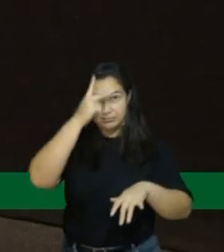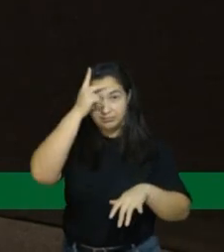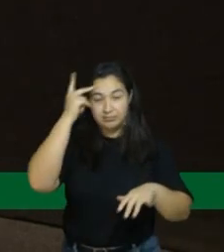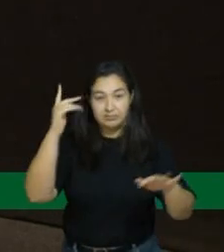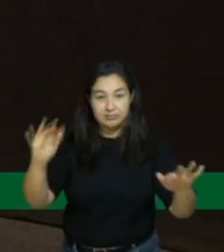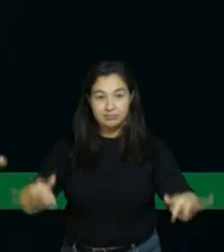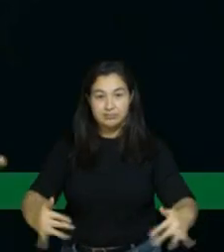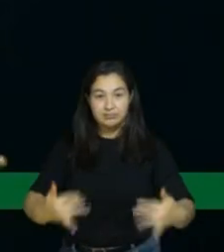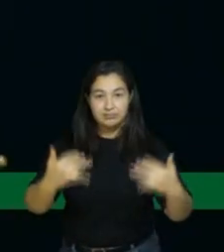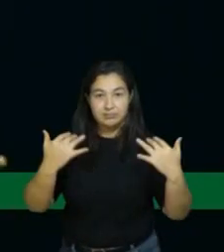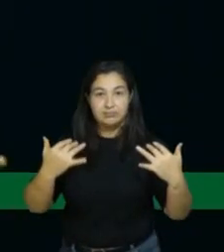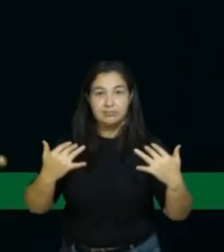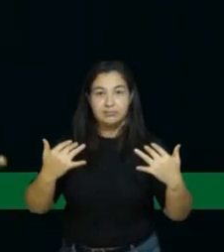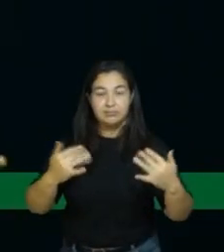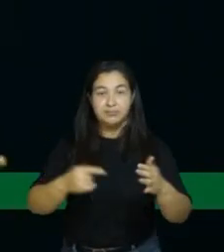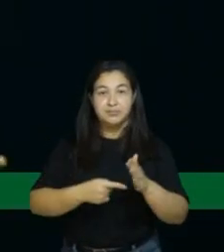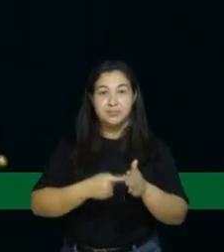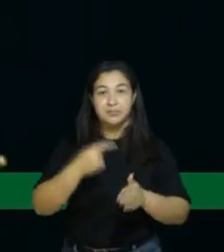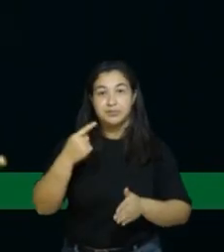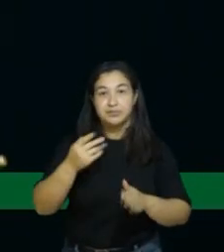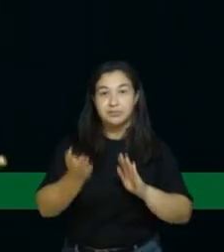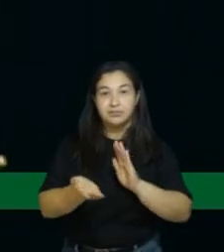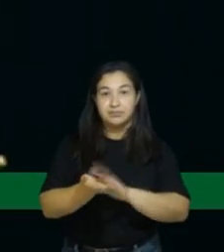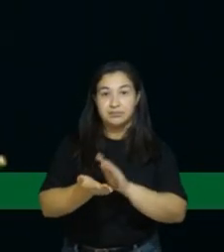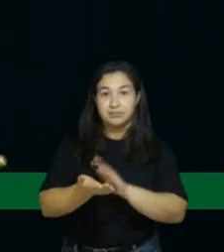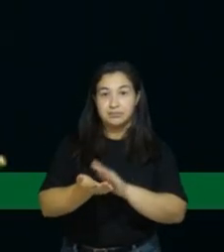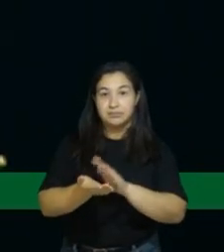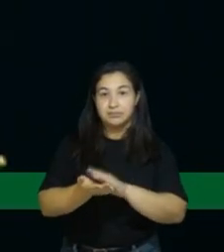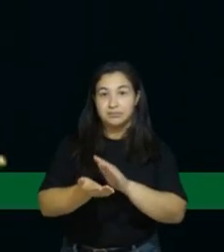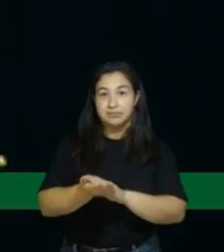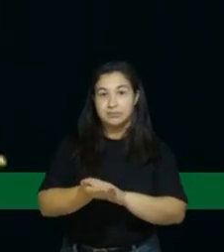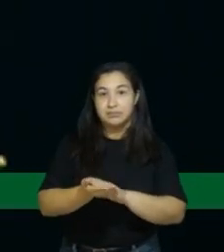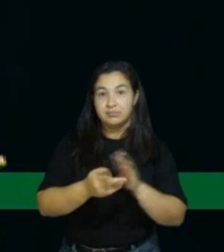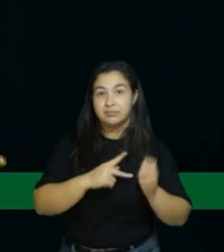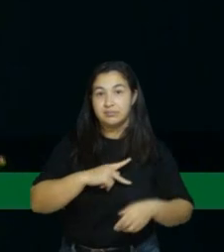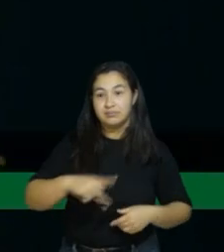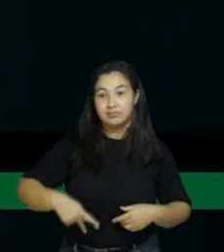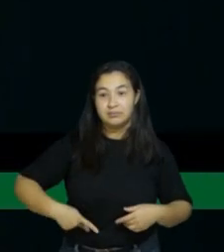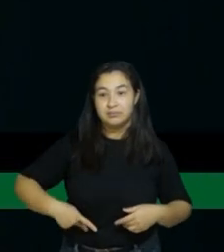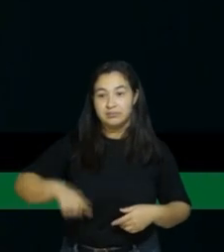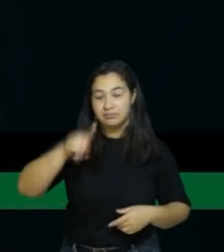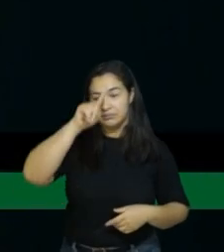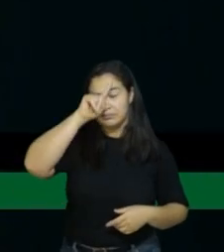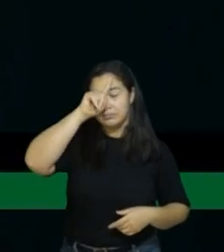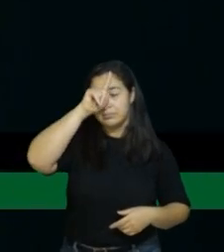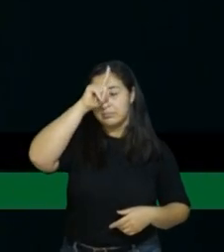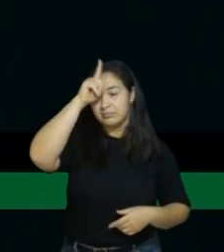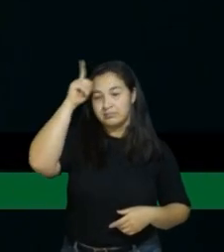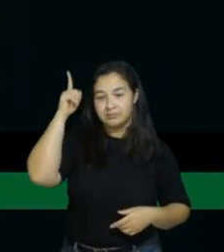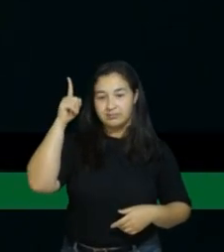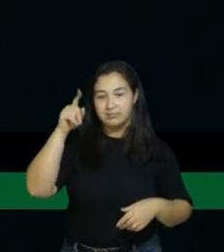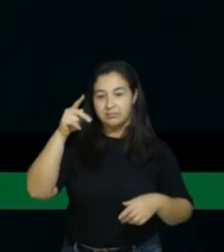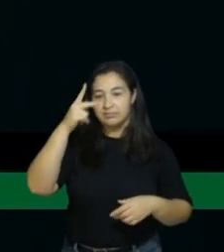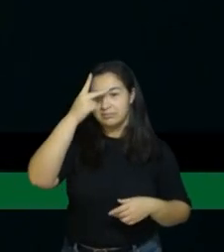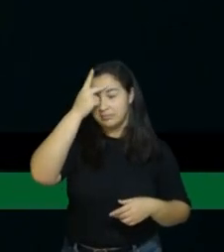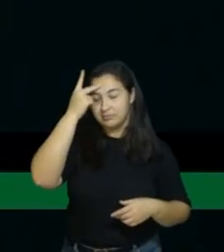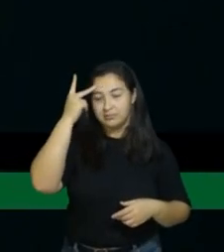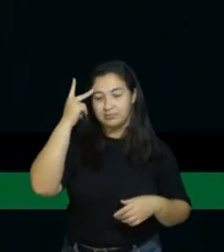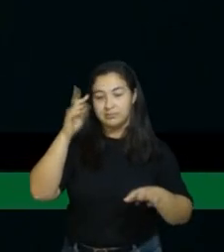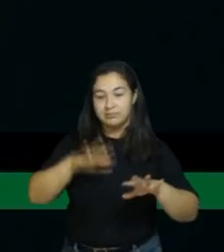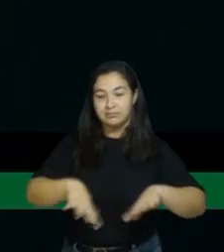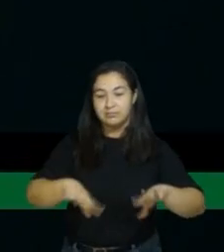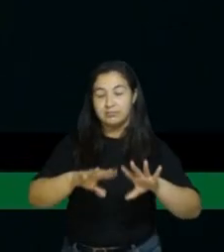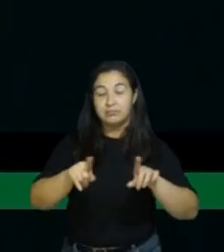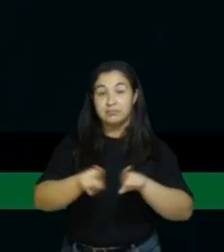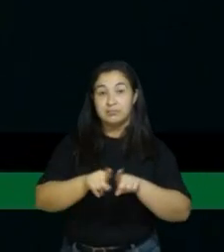sessão primeiro parabenizá-lo presidente pela iniciativa vossa excelência que nos propôs esse calendário